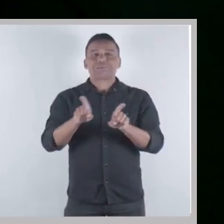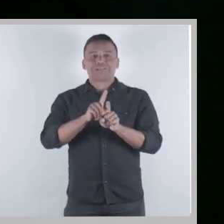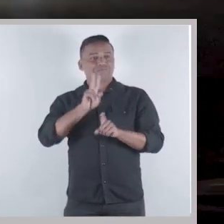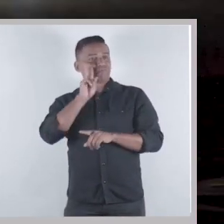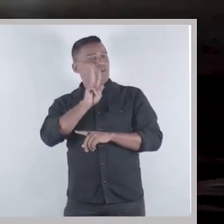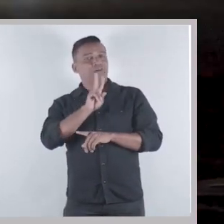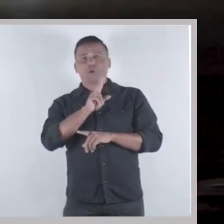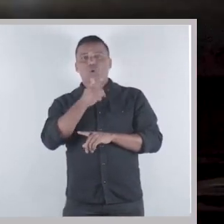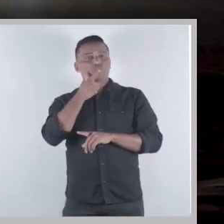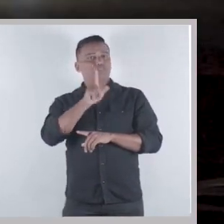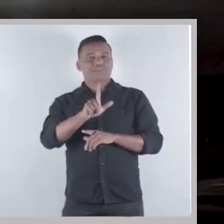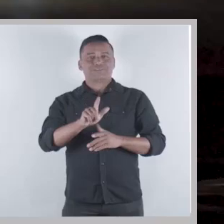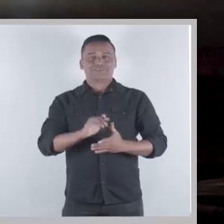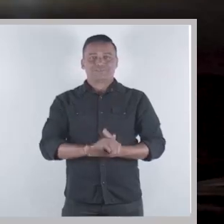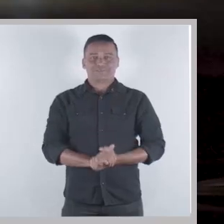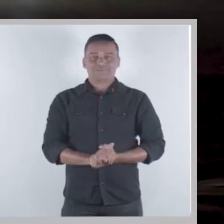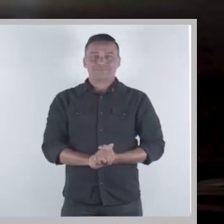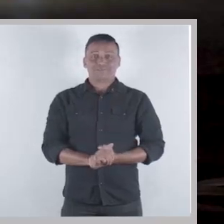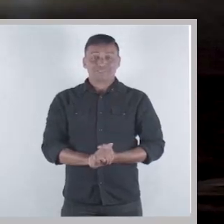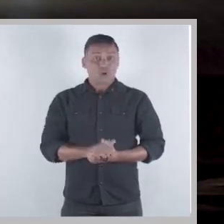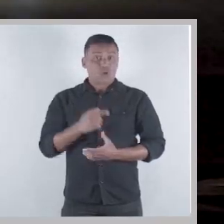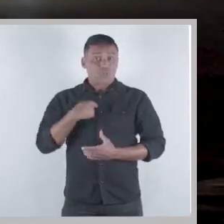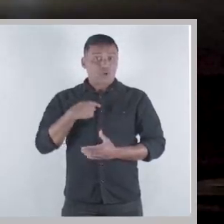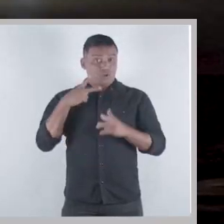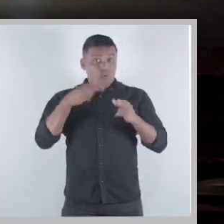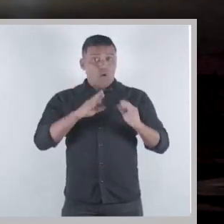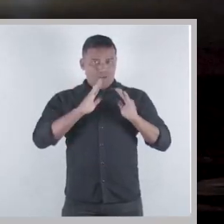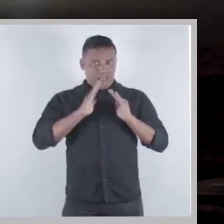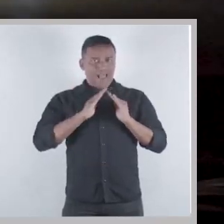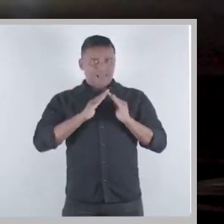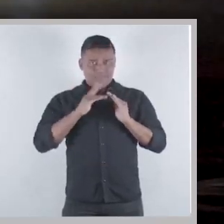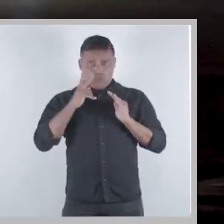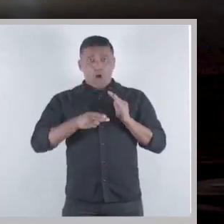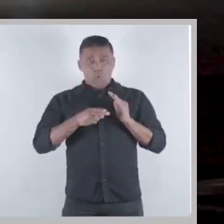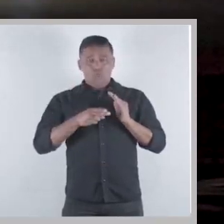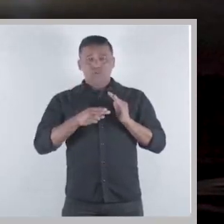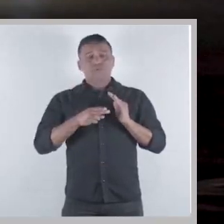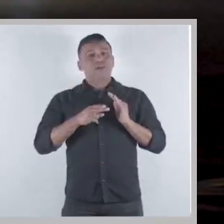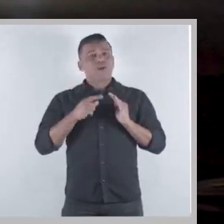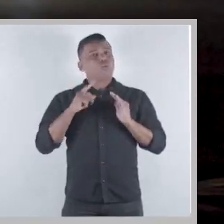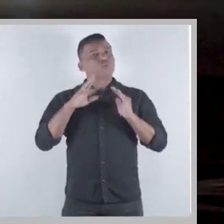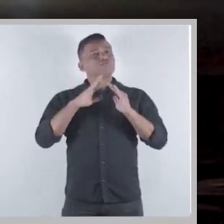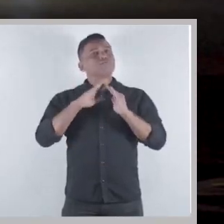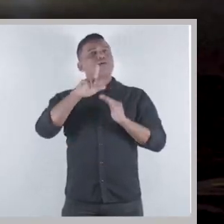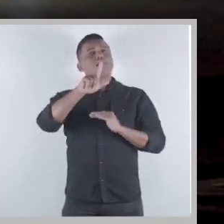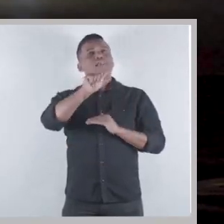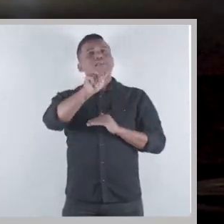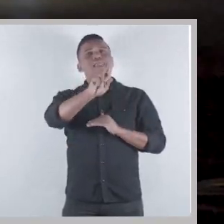invisíveis. Se eu fosse uma casa, eu seria um lar.